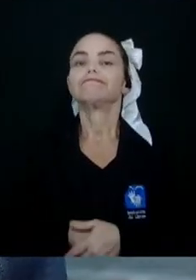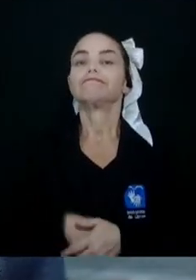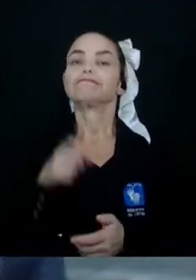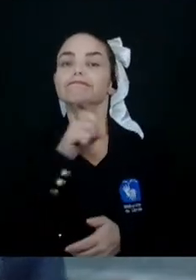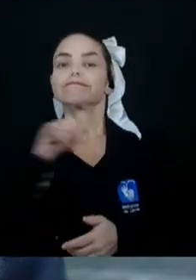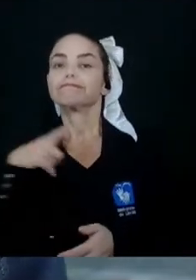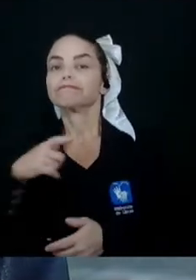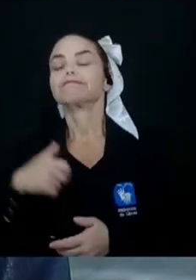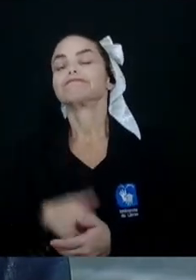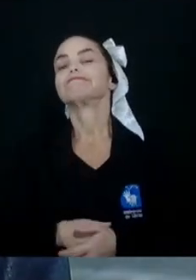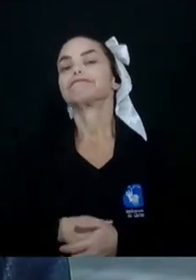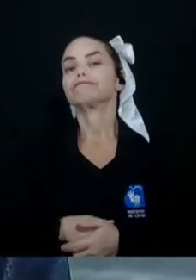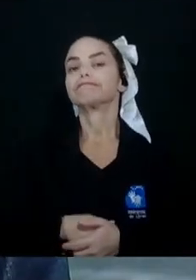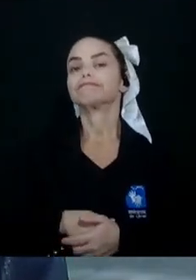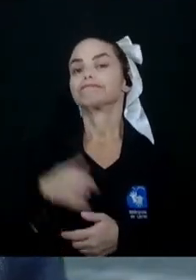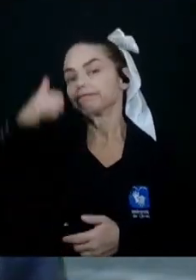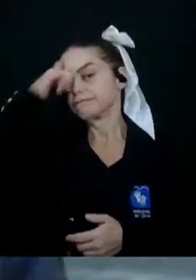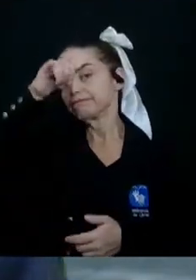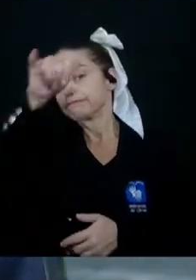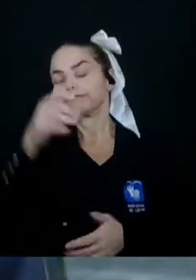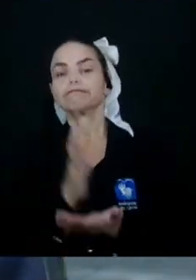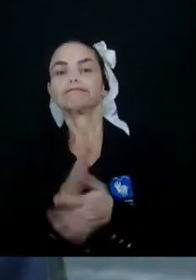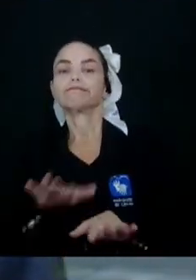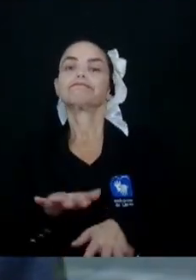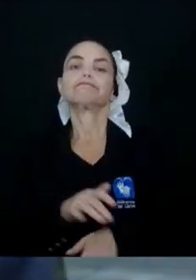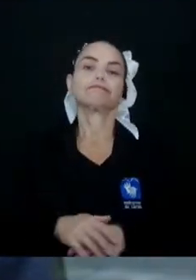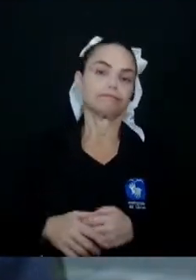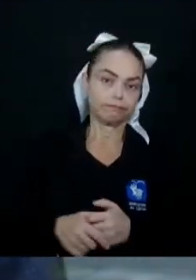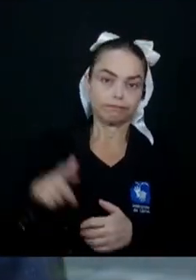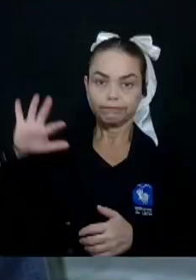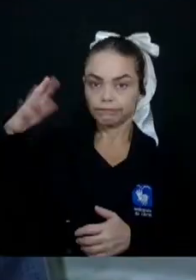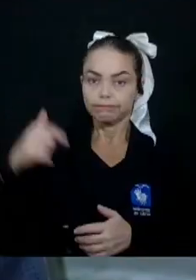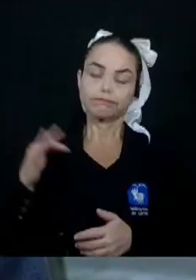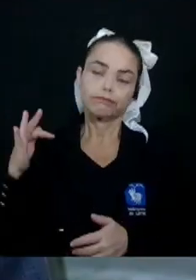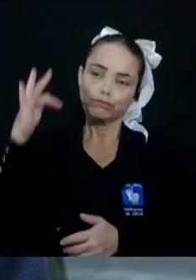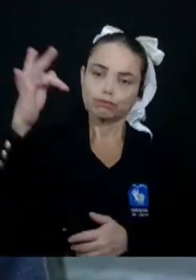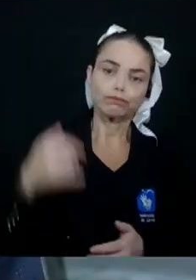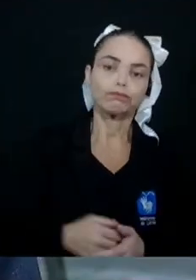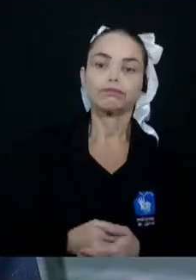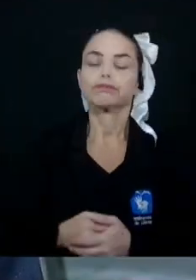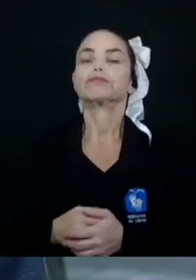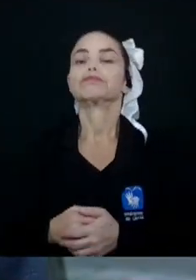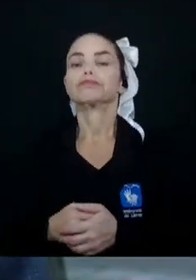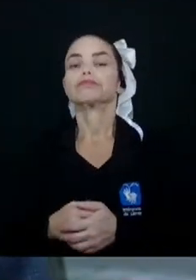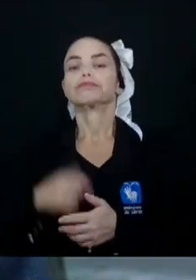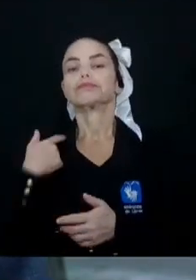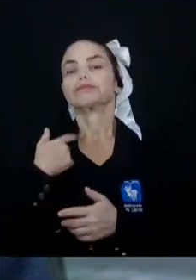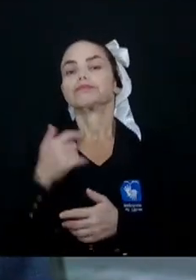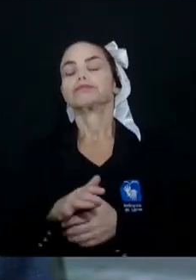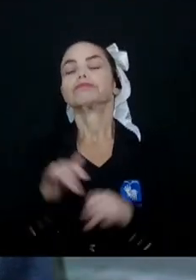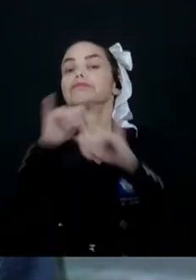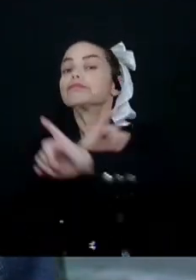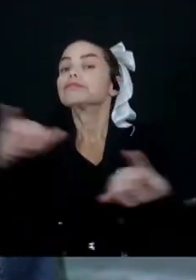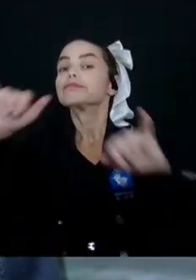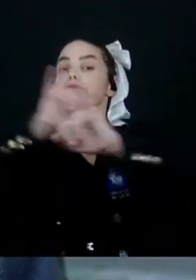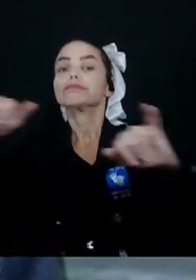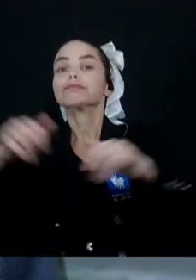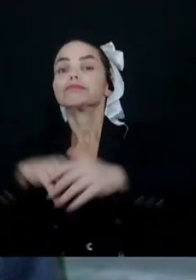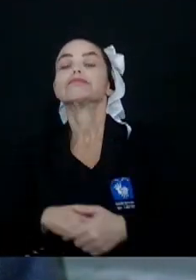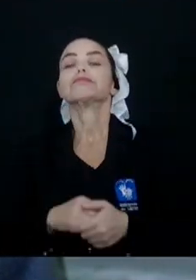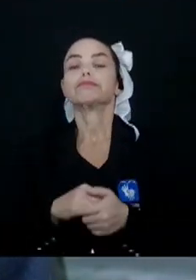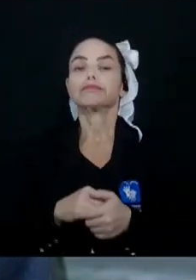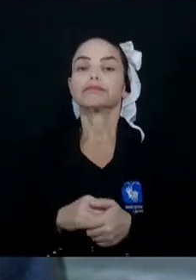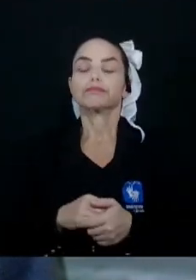essa prevenção e acaba evitando que isso aconteça lá na frente. Então é isso, é uma campanha para que a gente leve